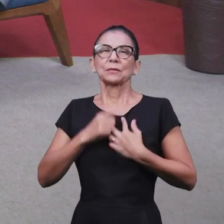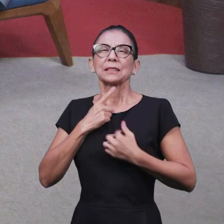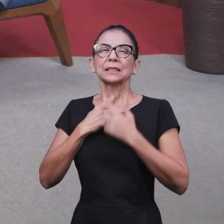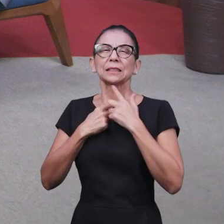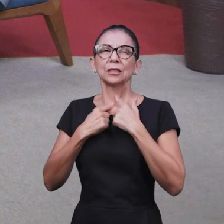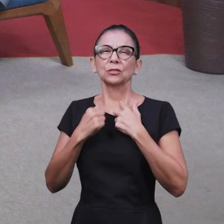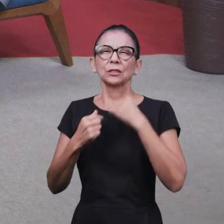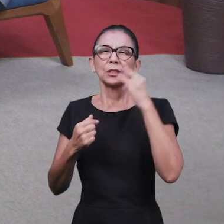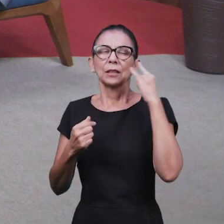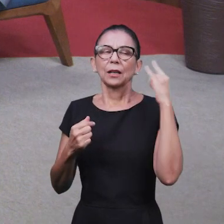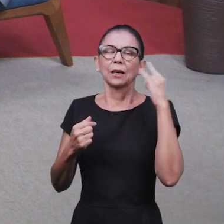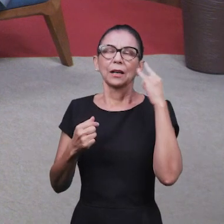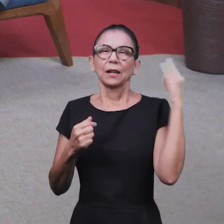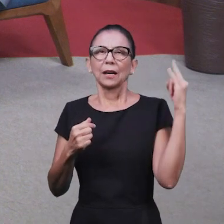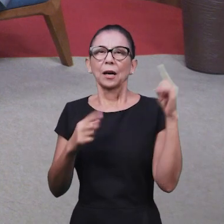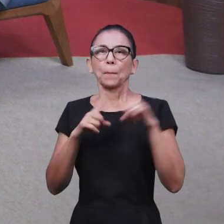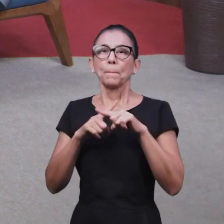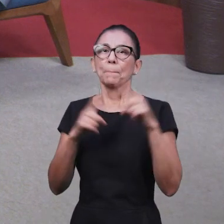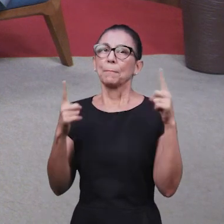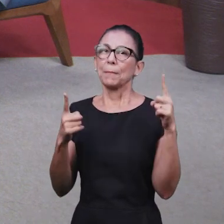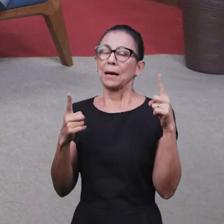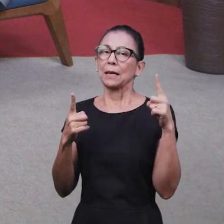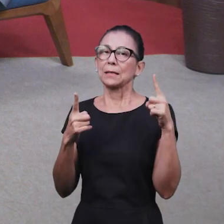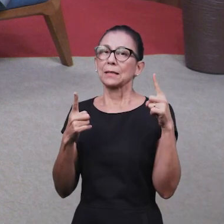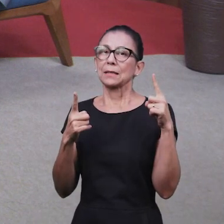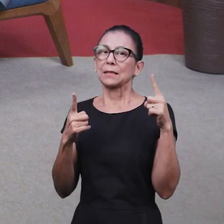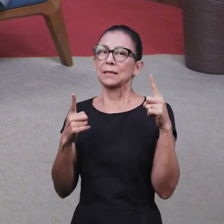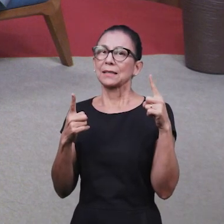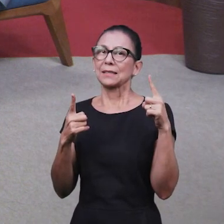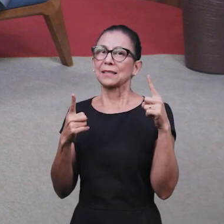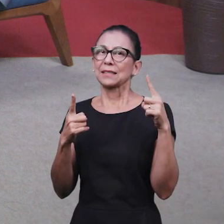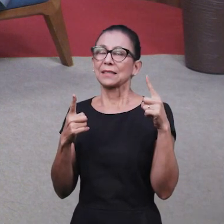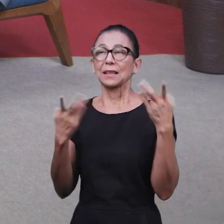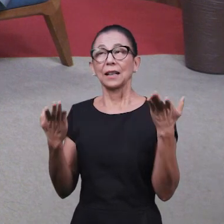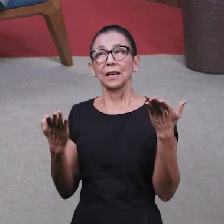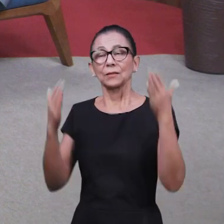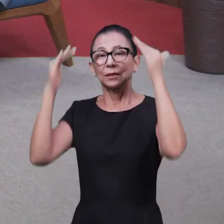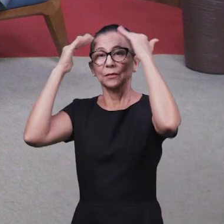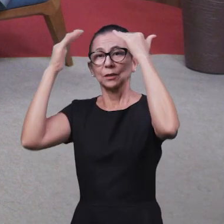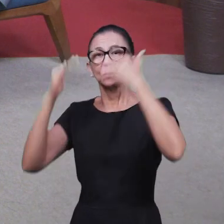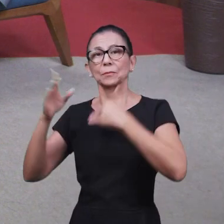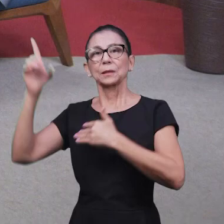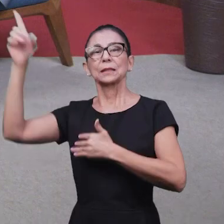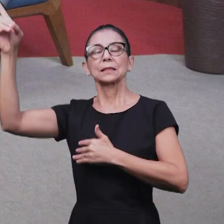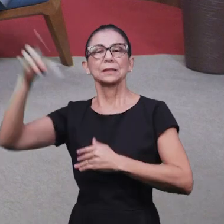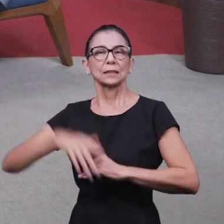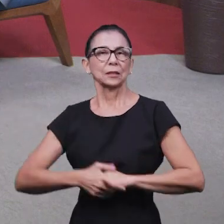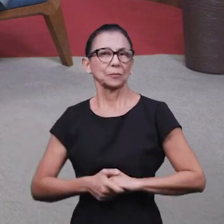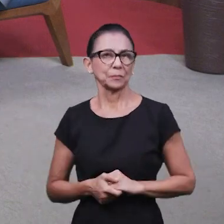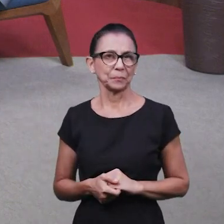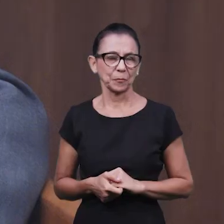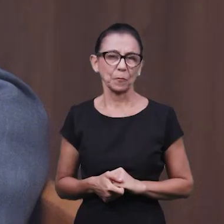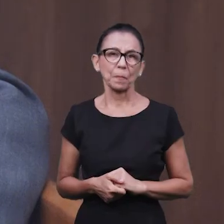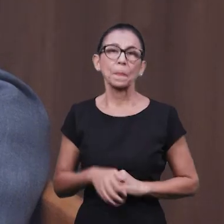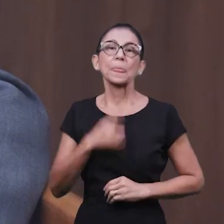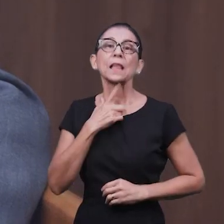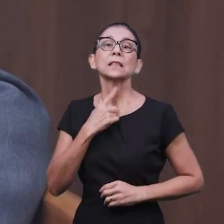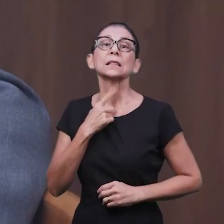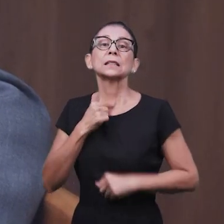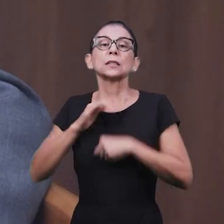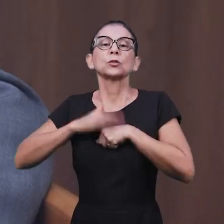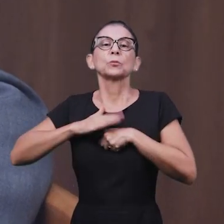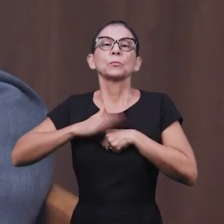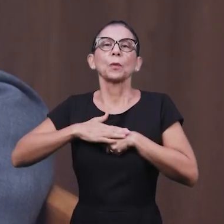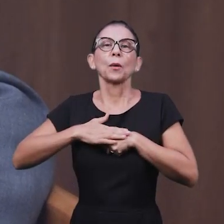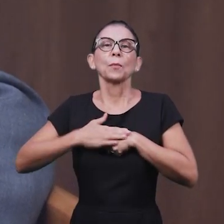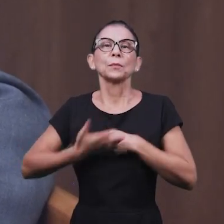do Senhor. Então a expressão diz assim, para que não façais o que quereis. Porque o que é a expressão o que quereis? É a carne. O que é a carne?